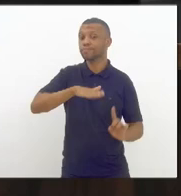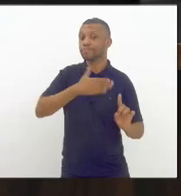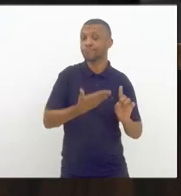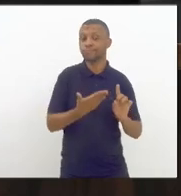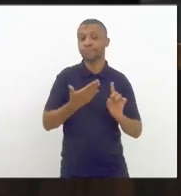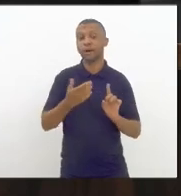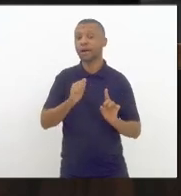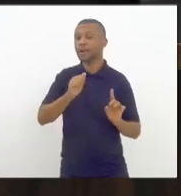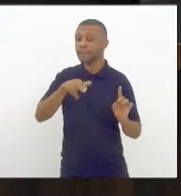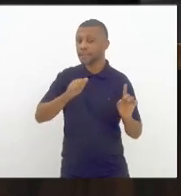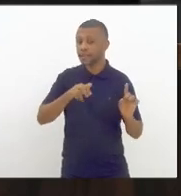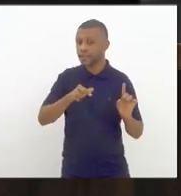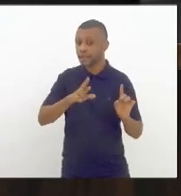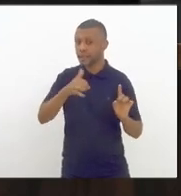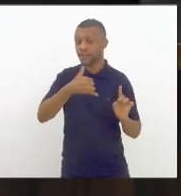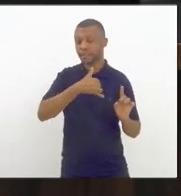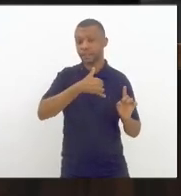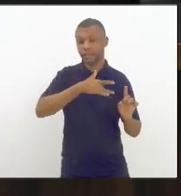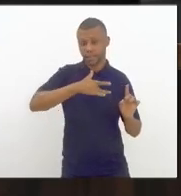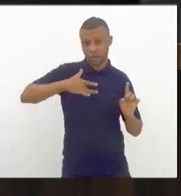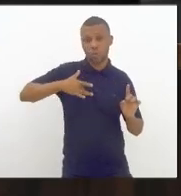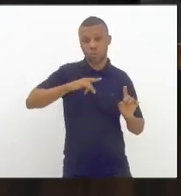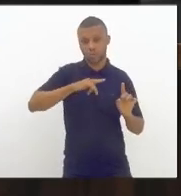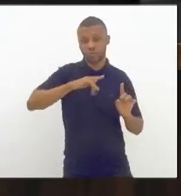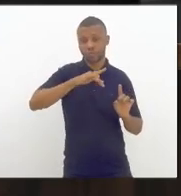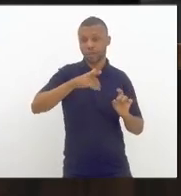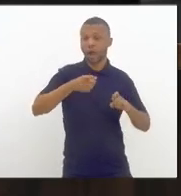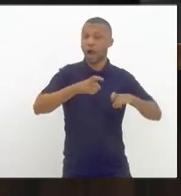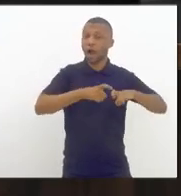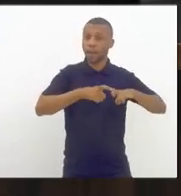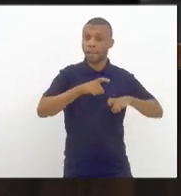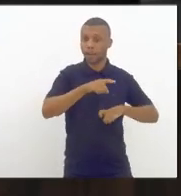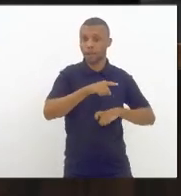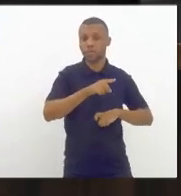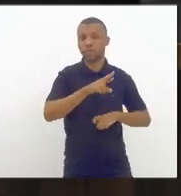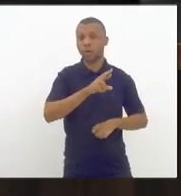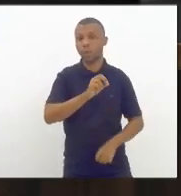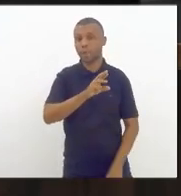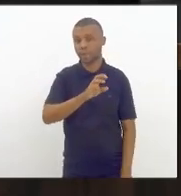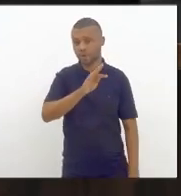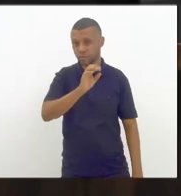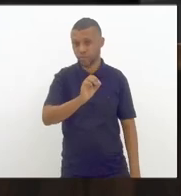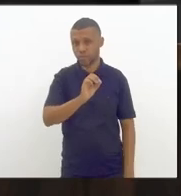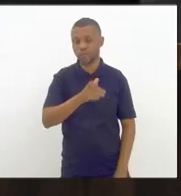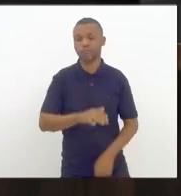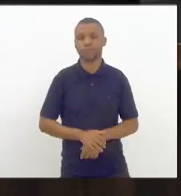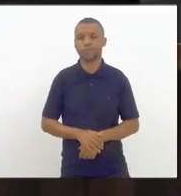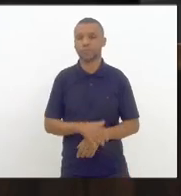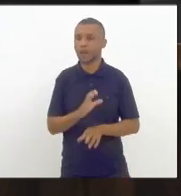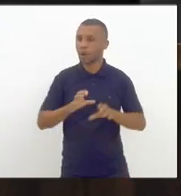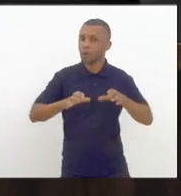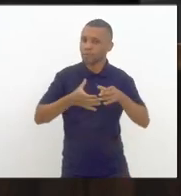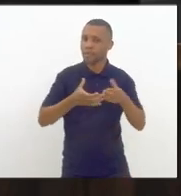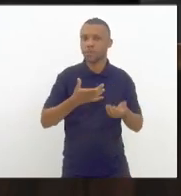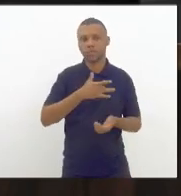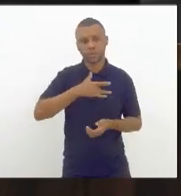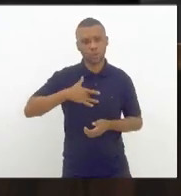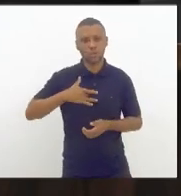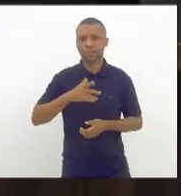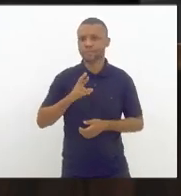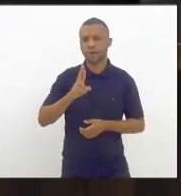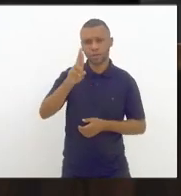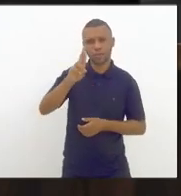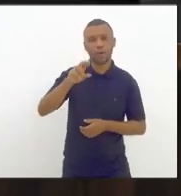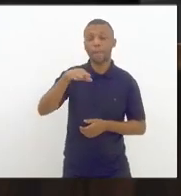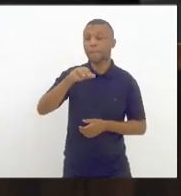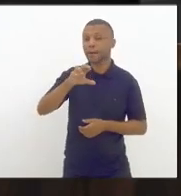doutor Rogério Ribeiro da Silveira. Parecer da Comissão de Normas Internas e Proporções Externas, favorável, relator deputado Márcio Canella. Em discussão,